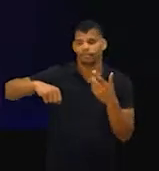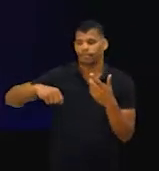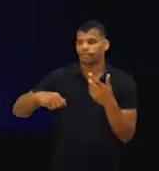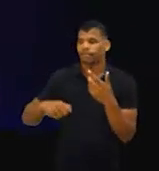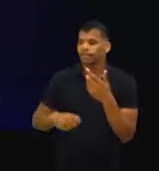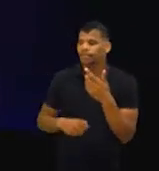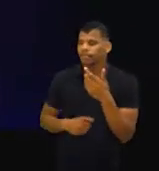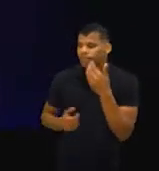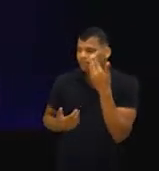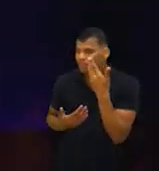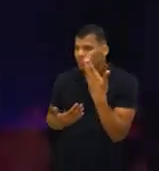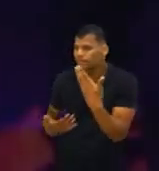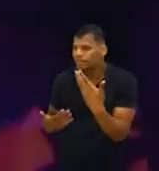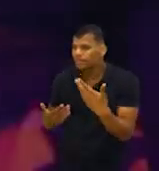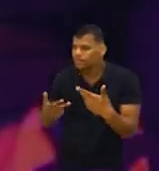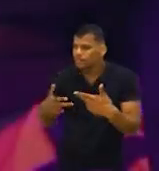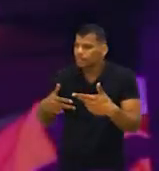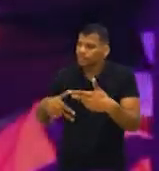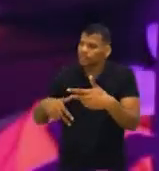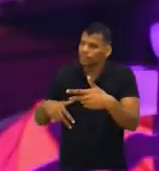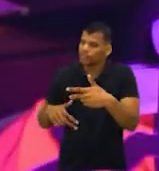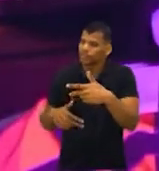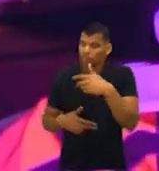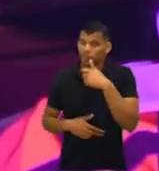brincando de mim,